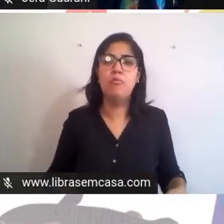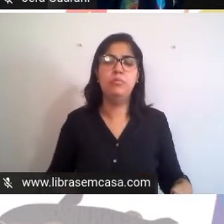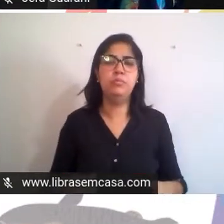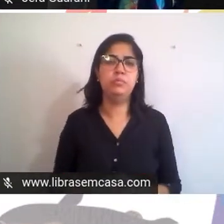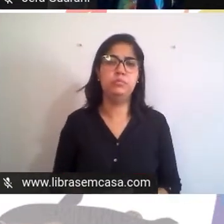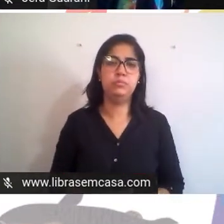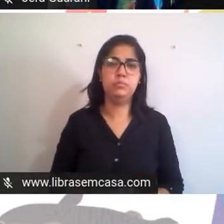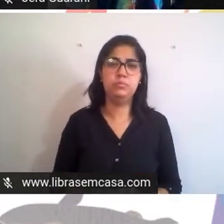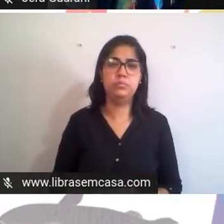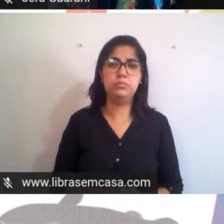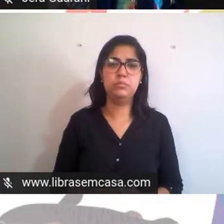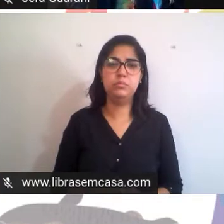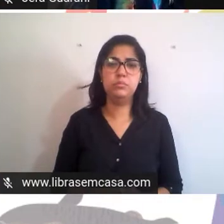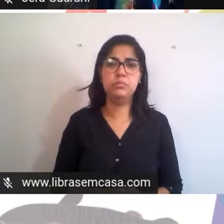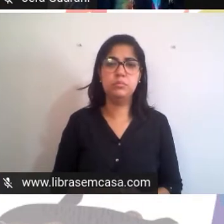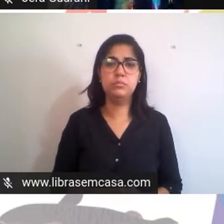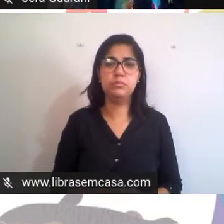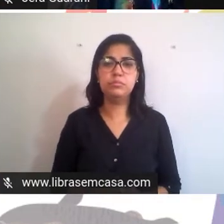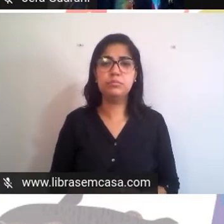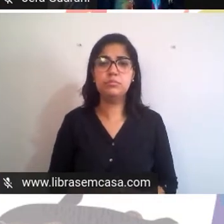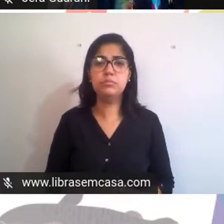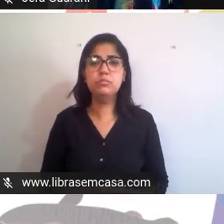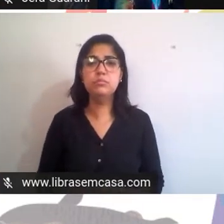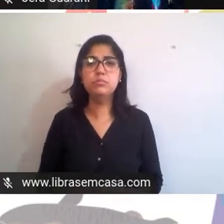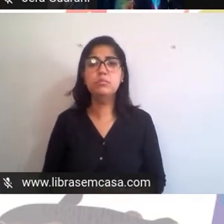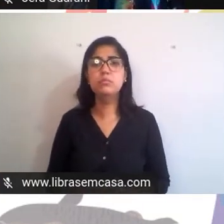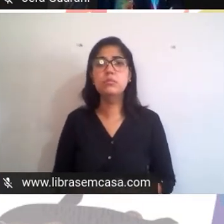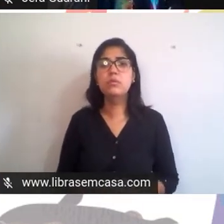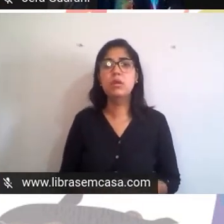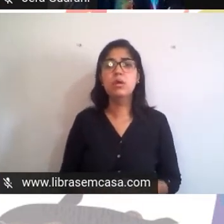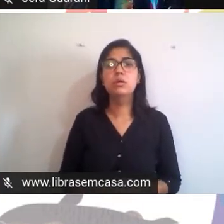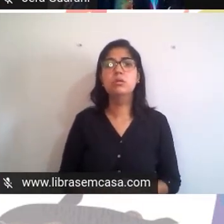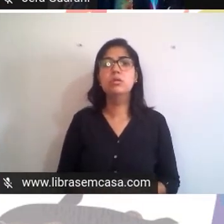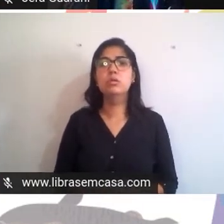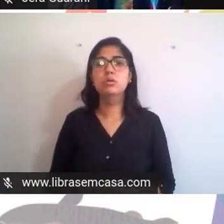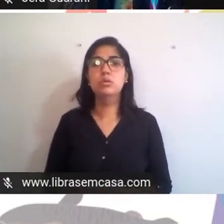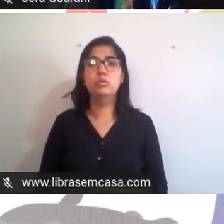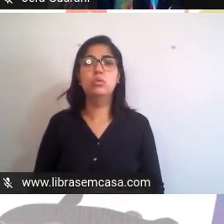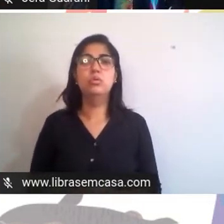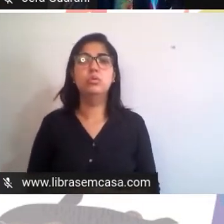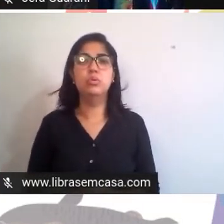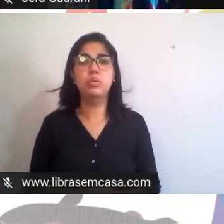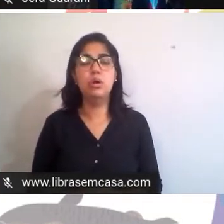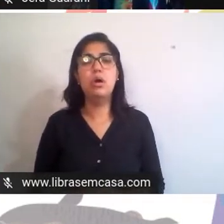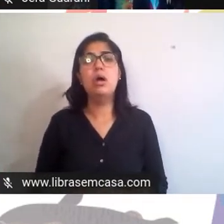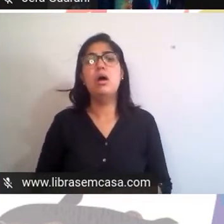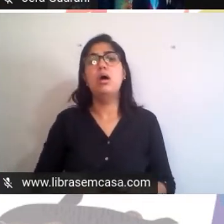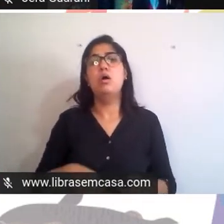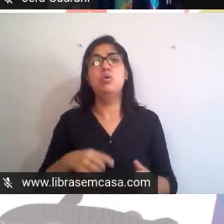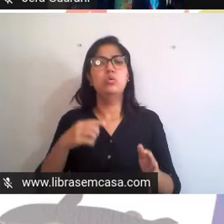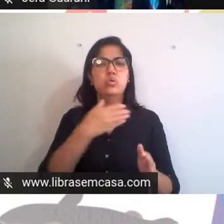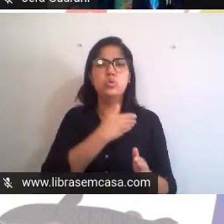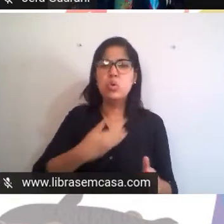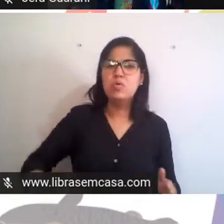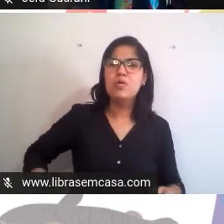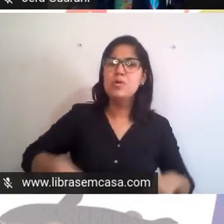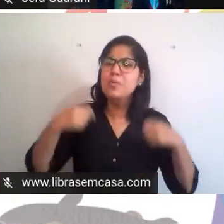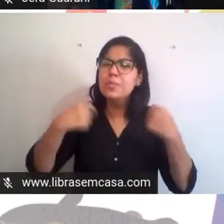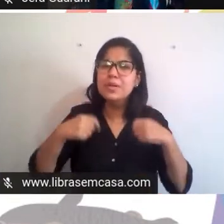mobilizem para encontrar o quanto antes a vacina. Mas, lamentavelmente, ninguém está em